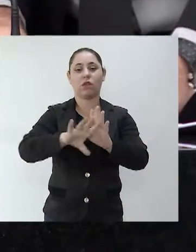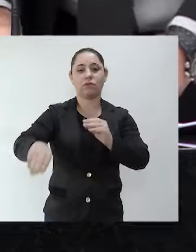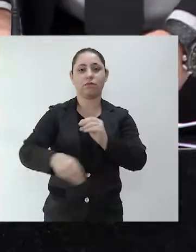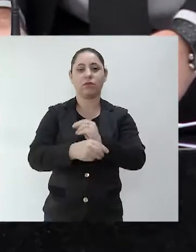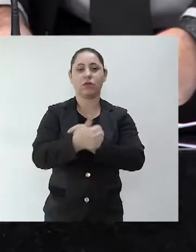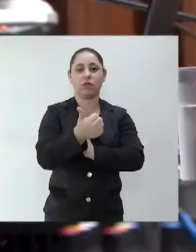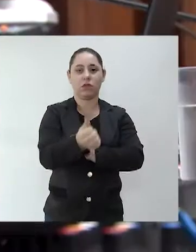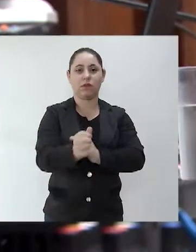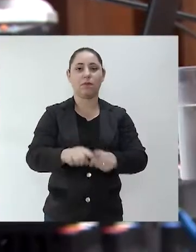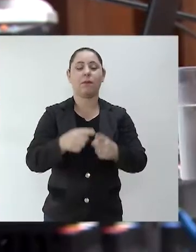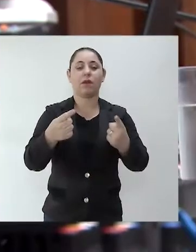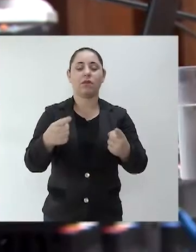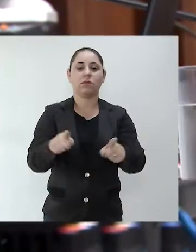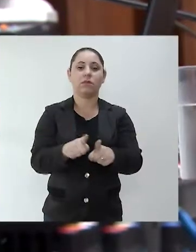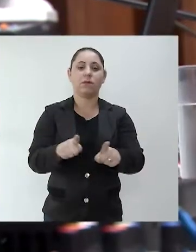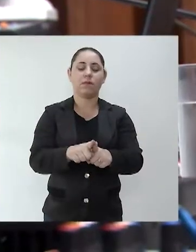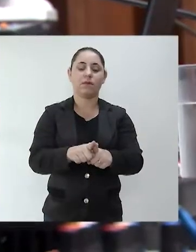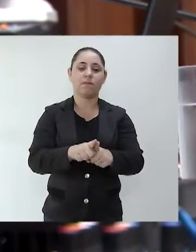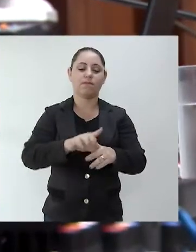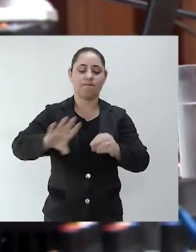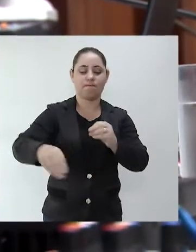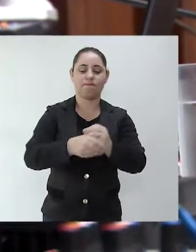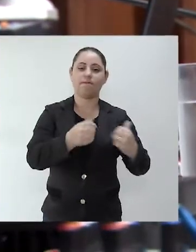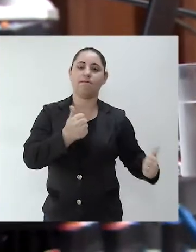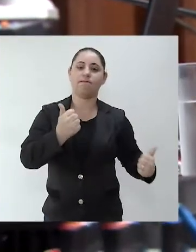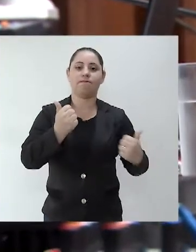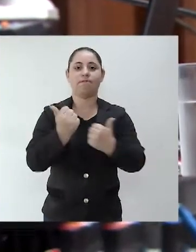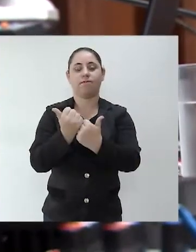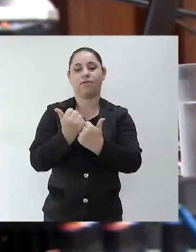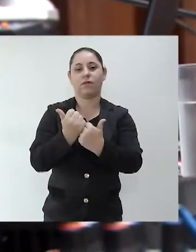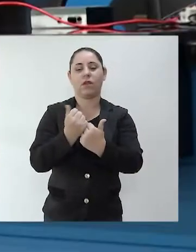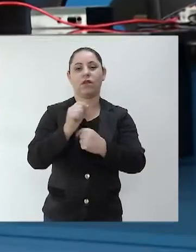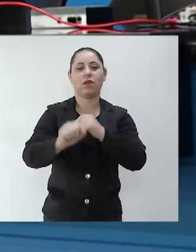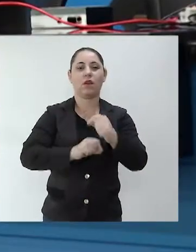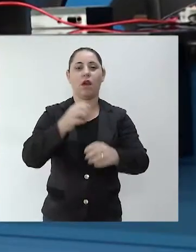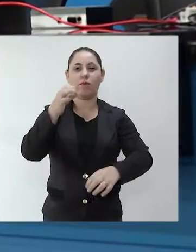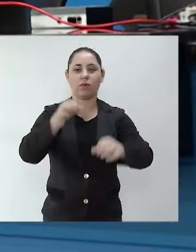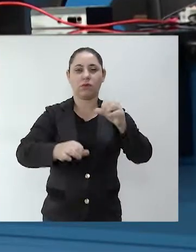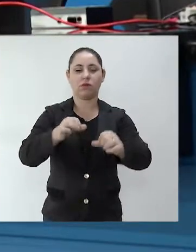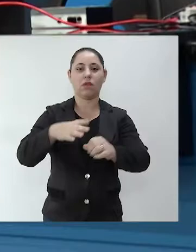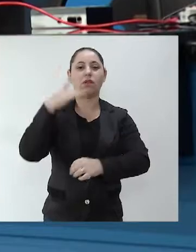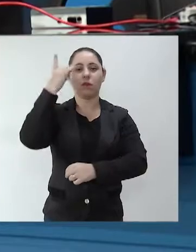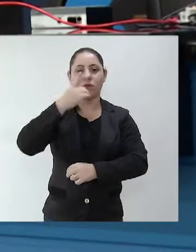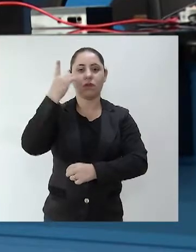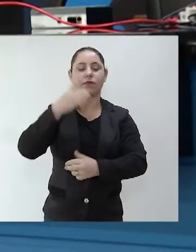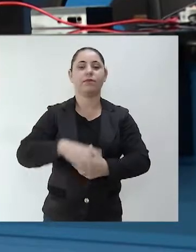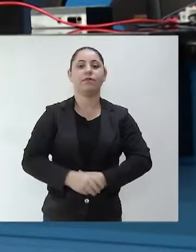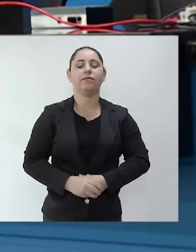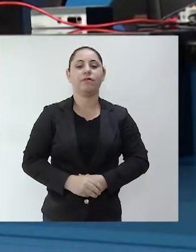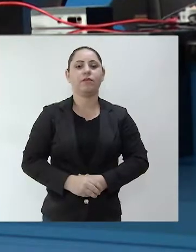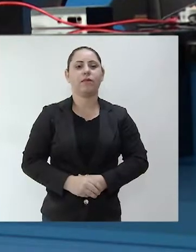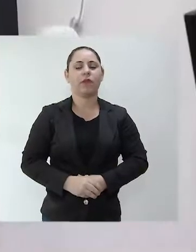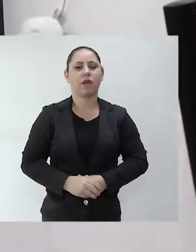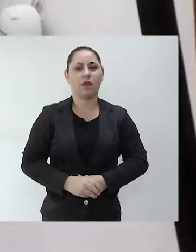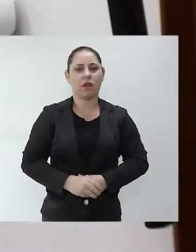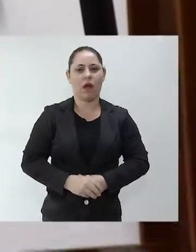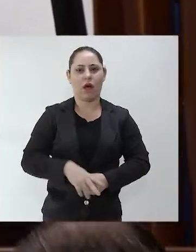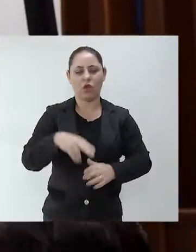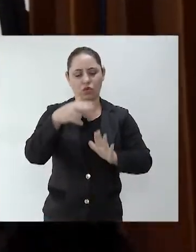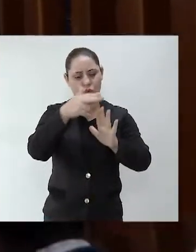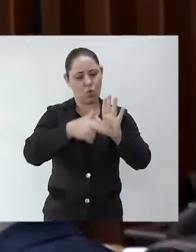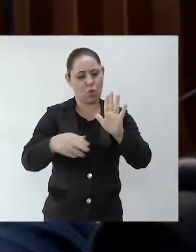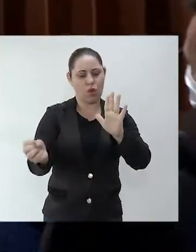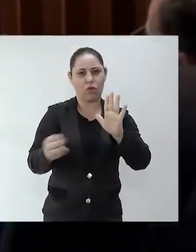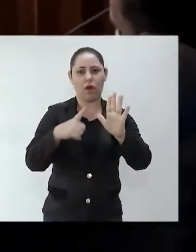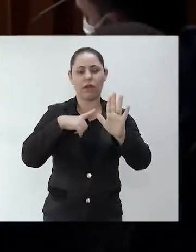16 emendas, mas também uma emenda substitutiva integral, que foi apreciada pelos deputados. Entre